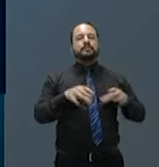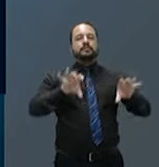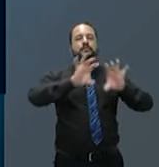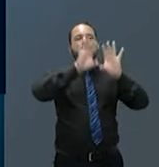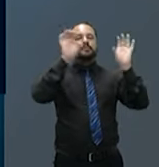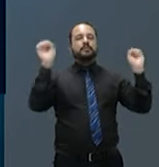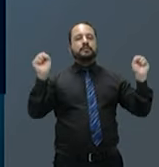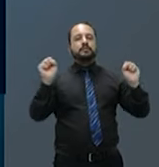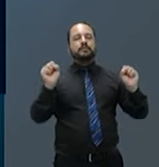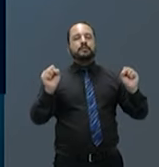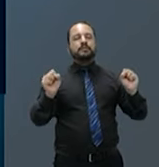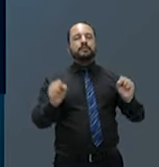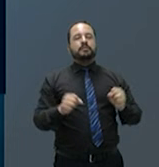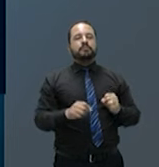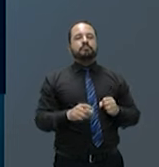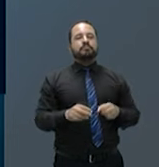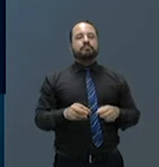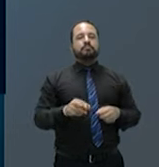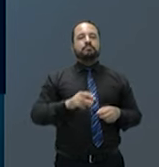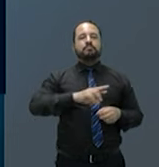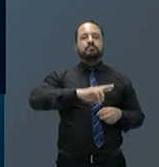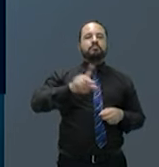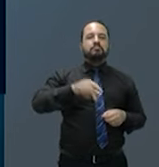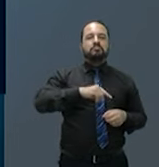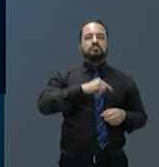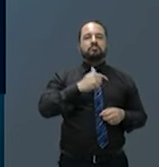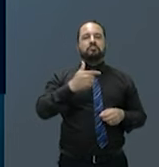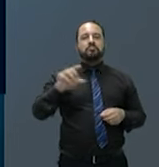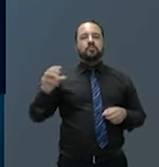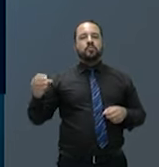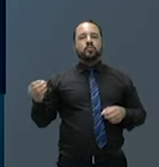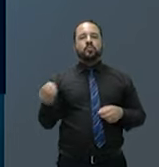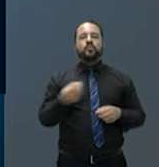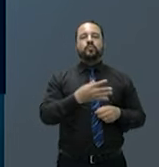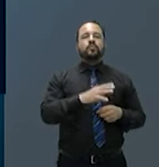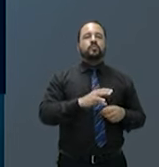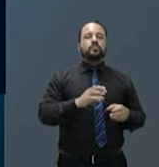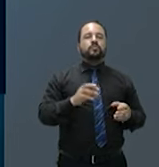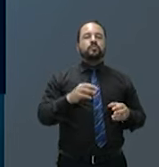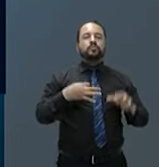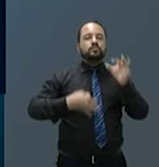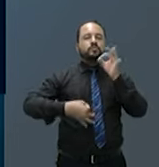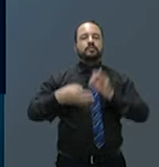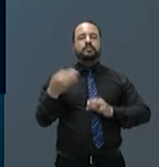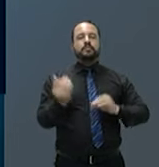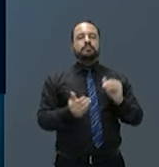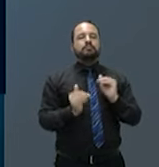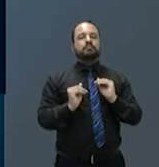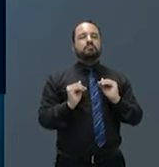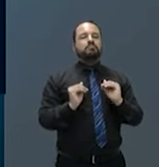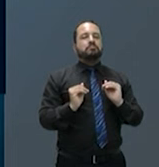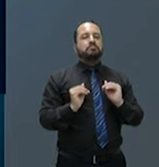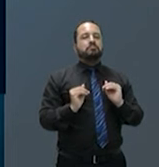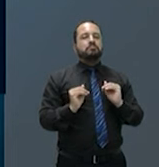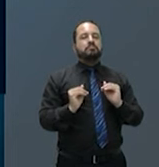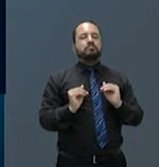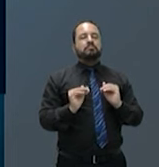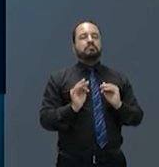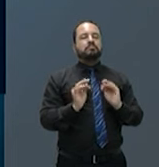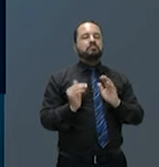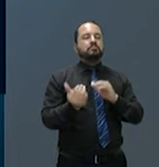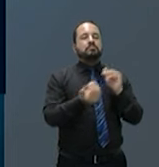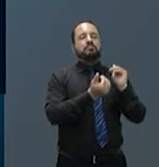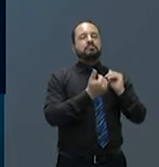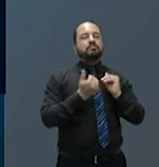não vem para receber um novo julgamento monocrático contra o qual se insurgiu perante a